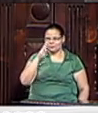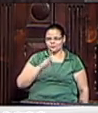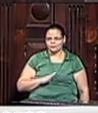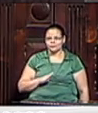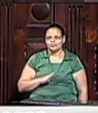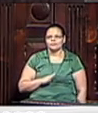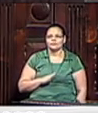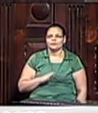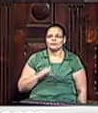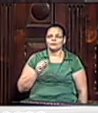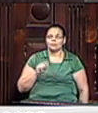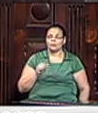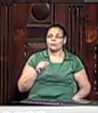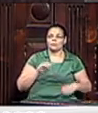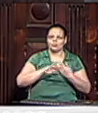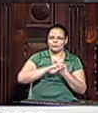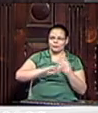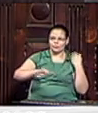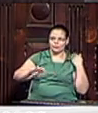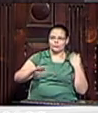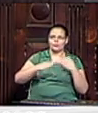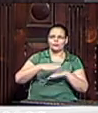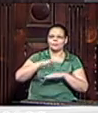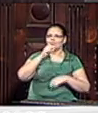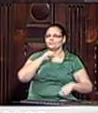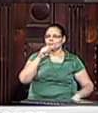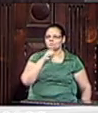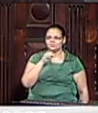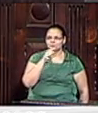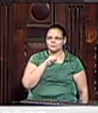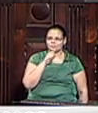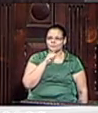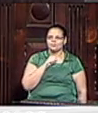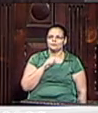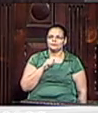com afastamento, o mais antigo, que é o Goldman,